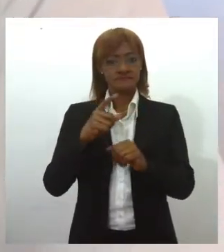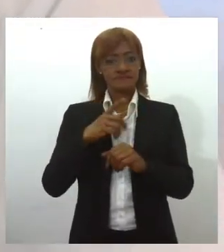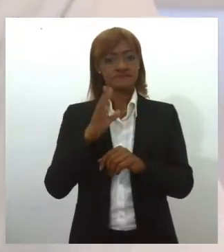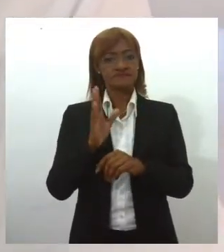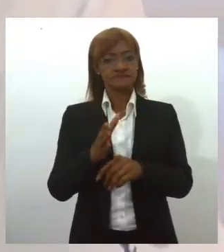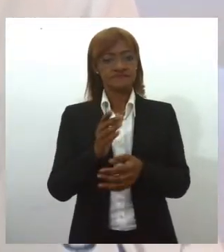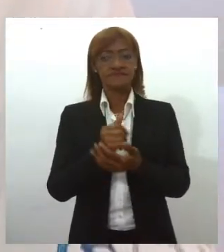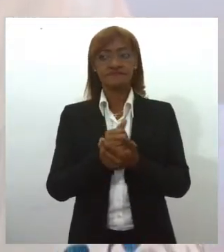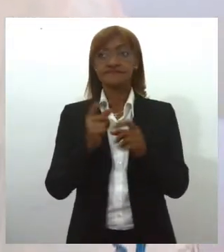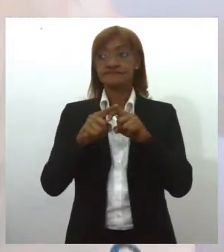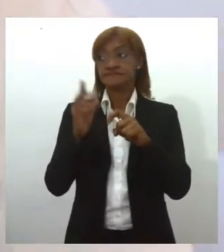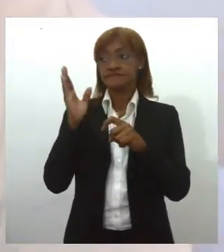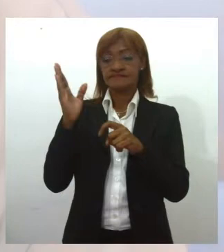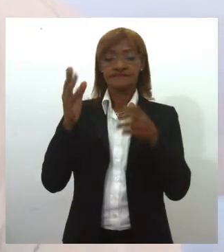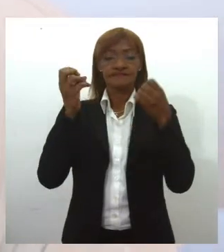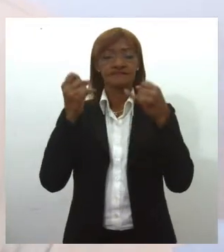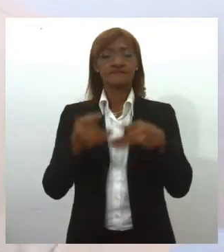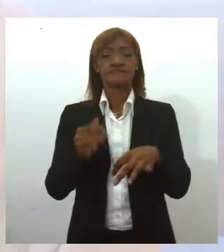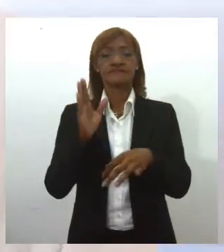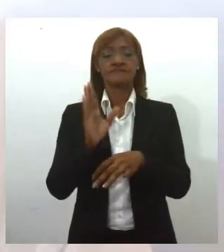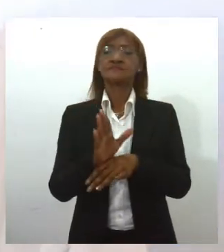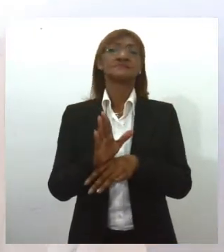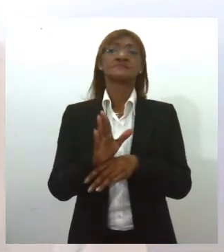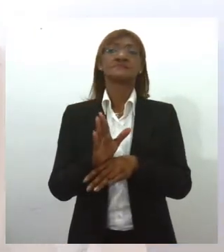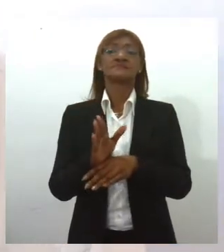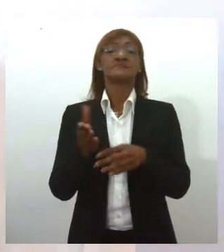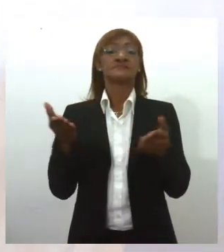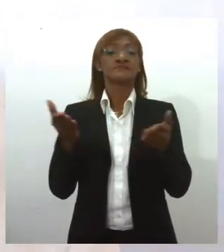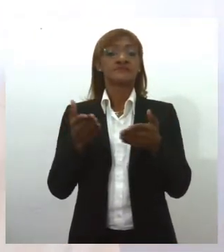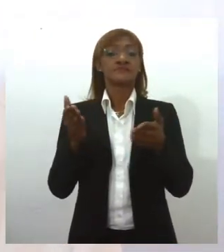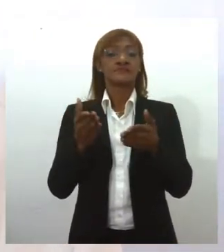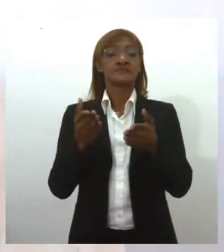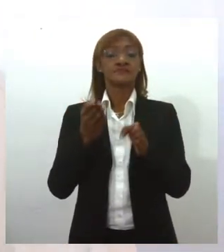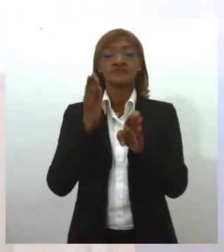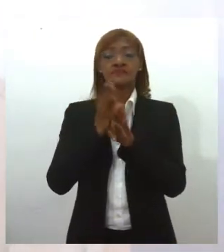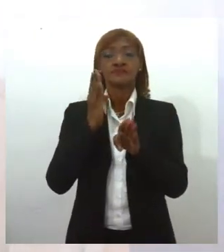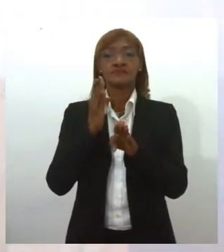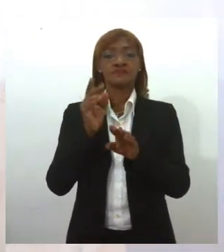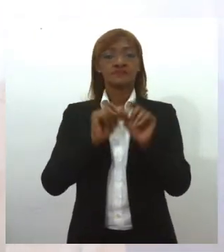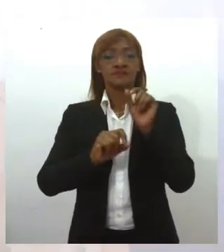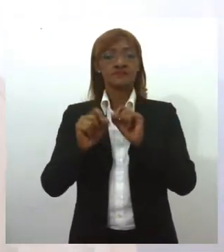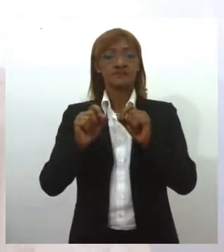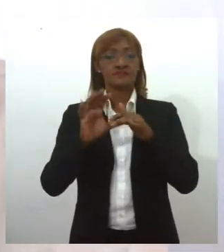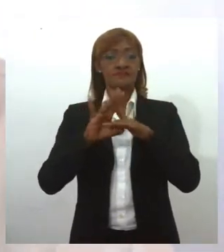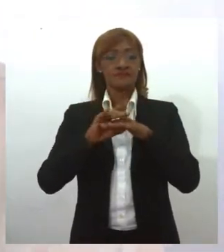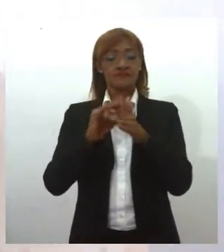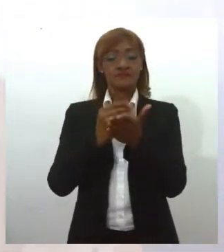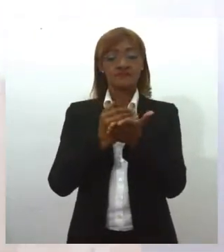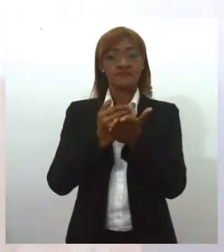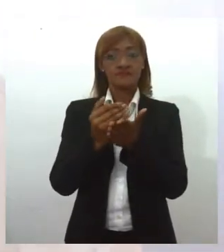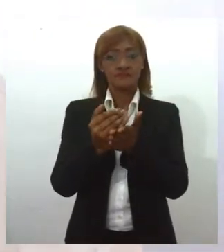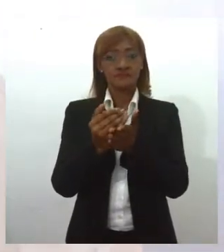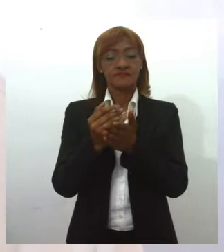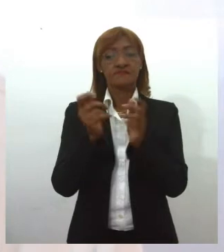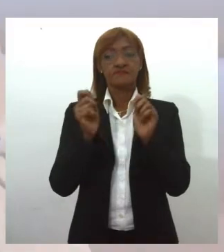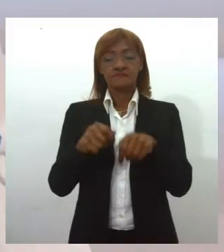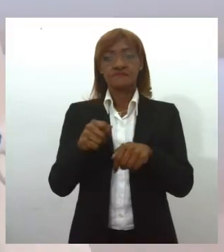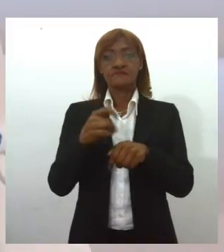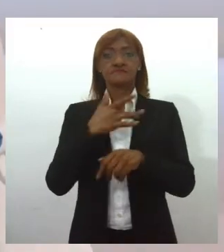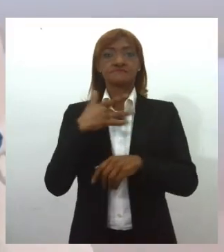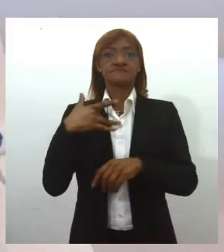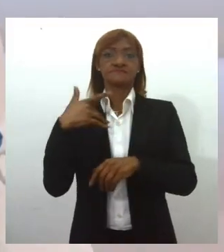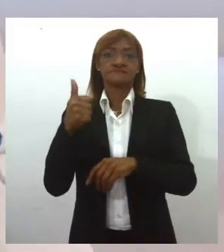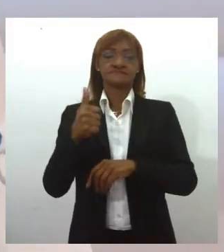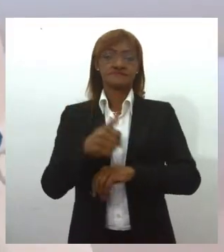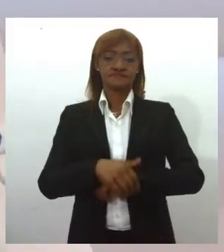Baroto explica ainda que, assim como em outras patologias, descobrir o problema em estágio inicial aumenta a chance de cura.